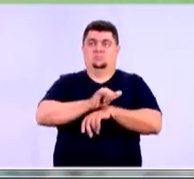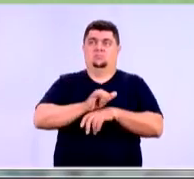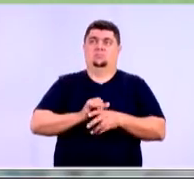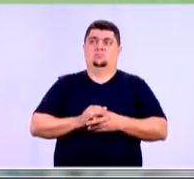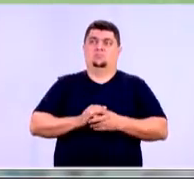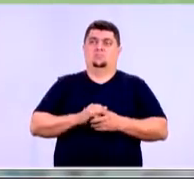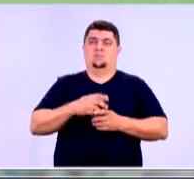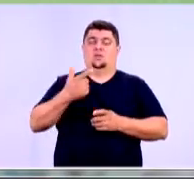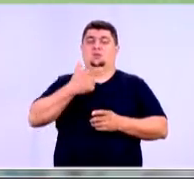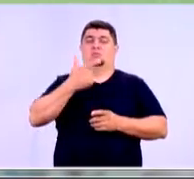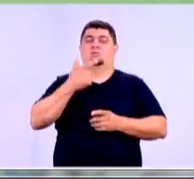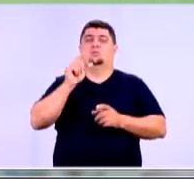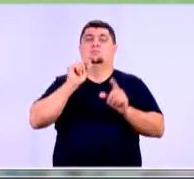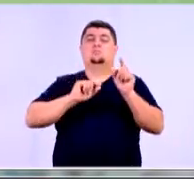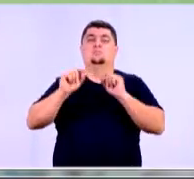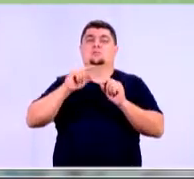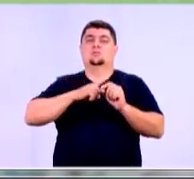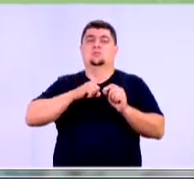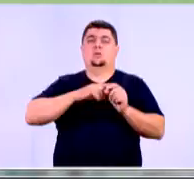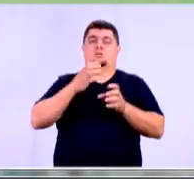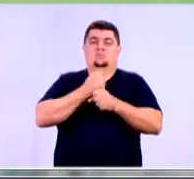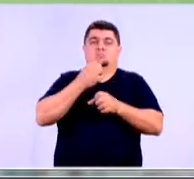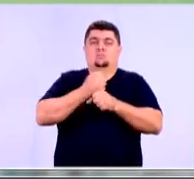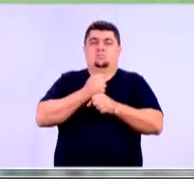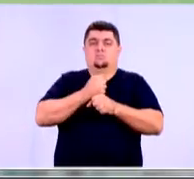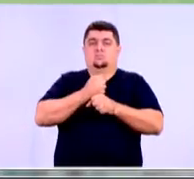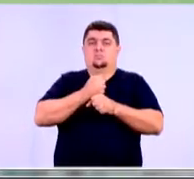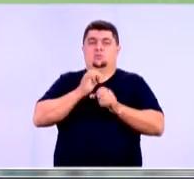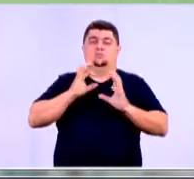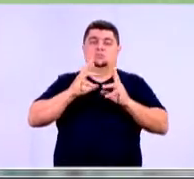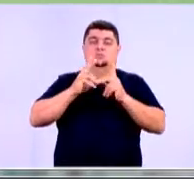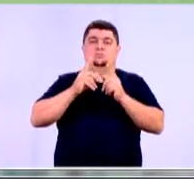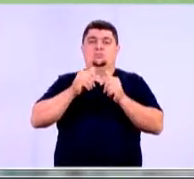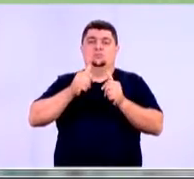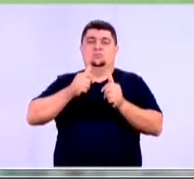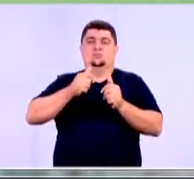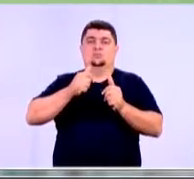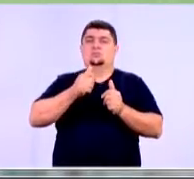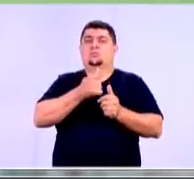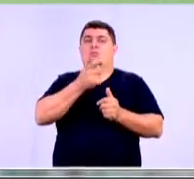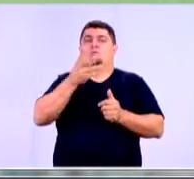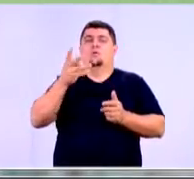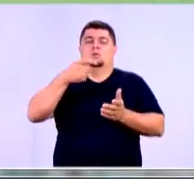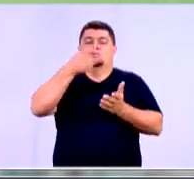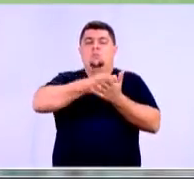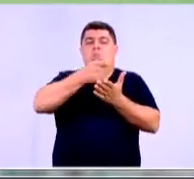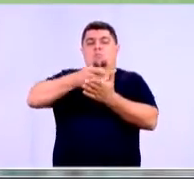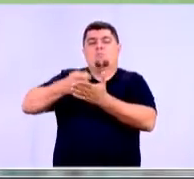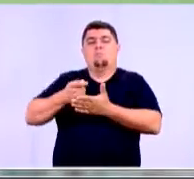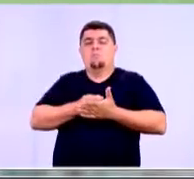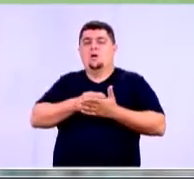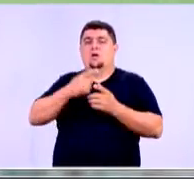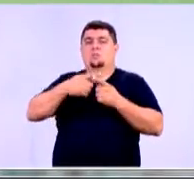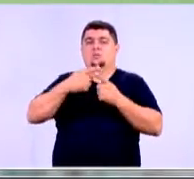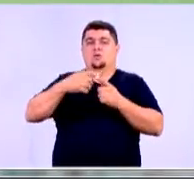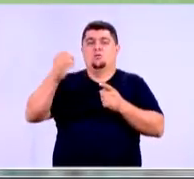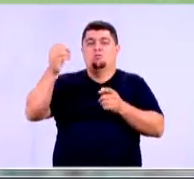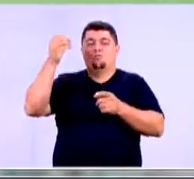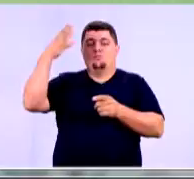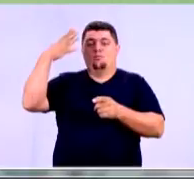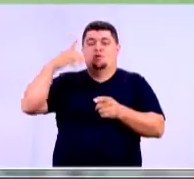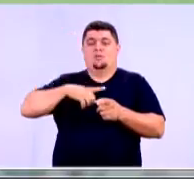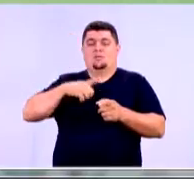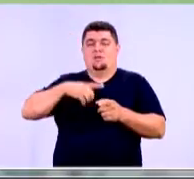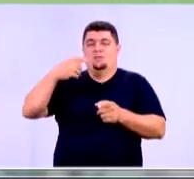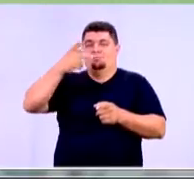Já a questão 2 diz, calcule o total de despesas financeiras de sua empresa decorrente dos atrasos dos